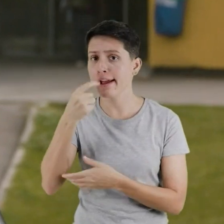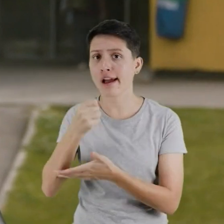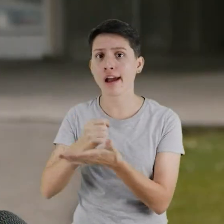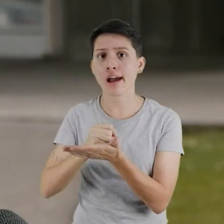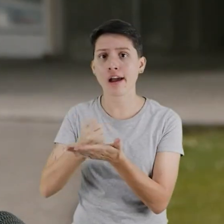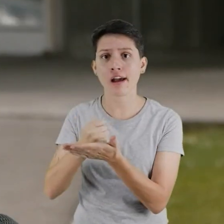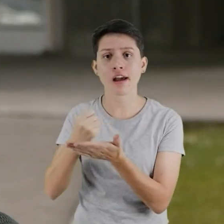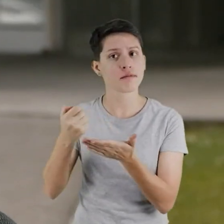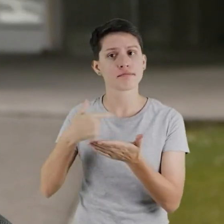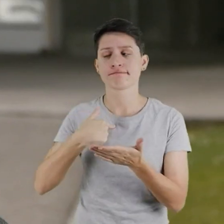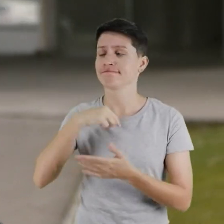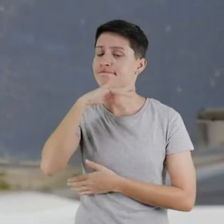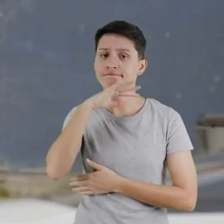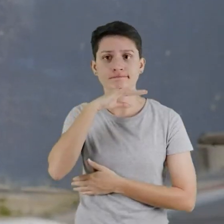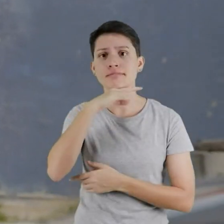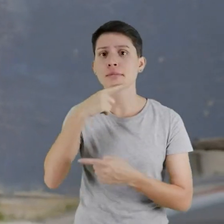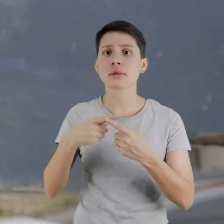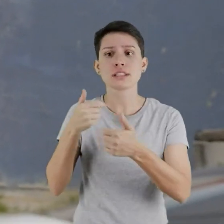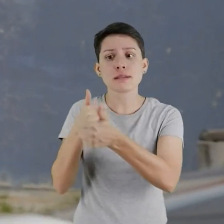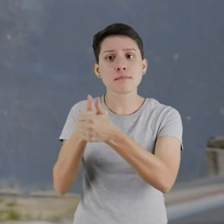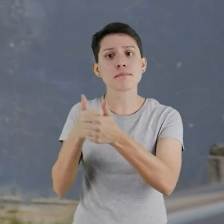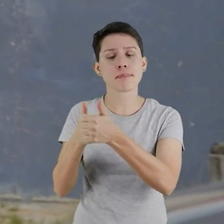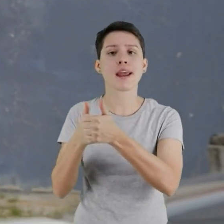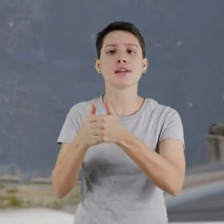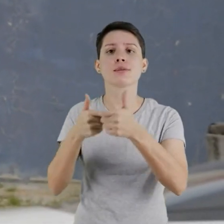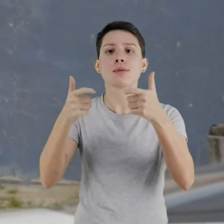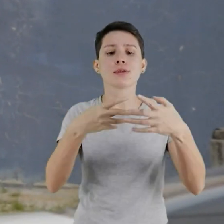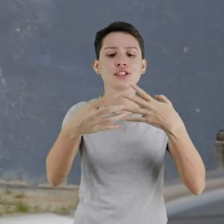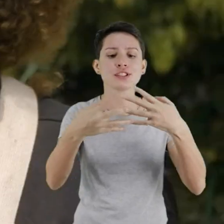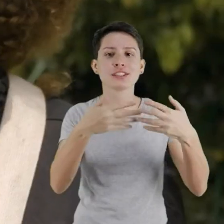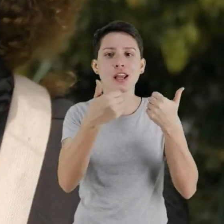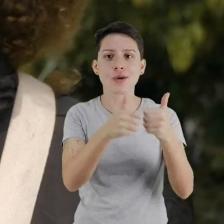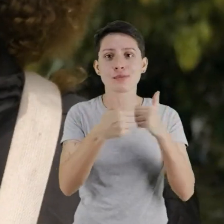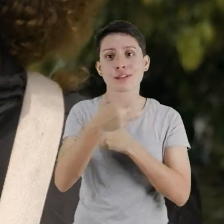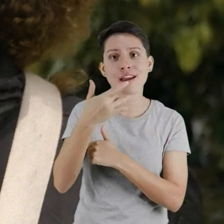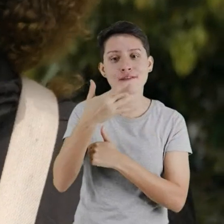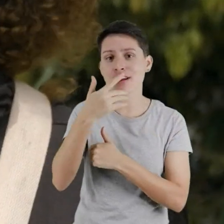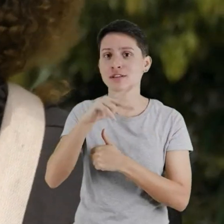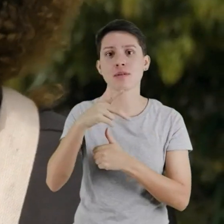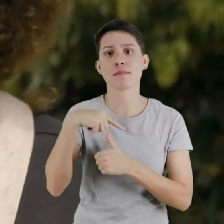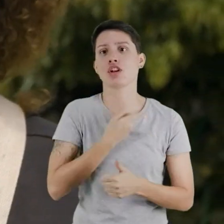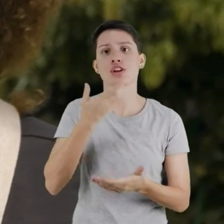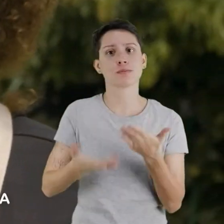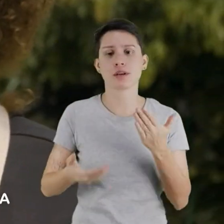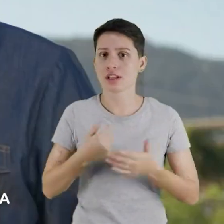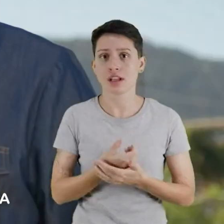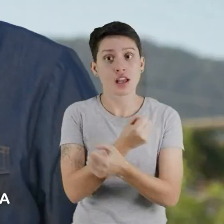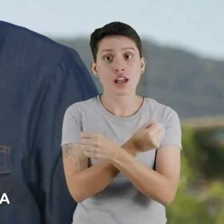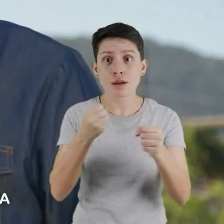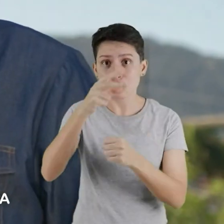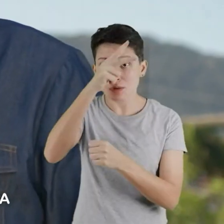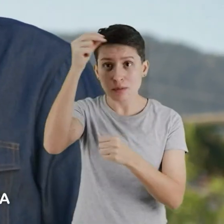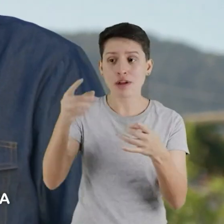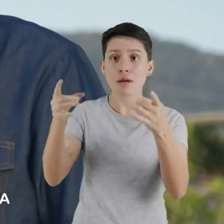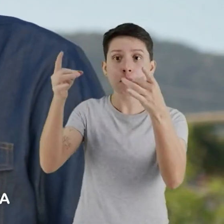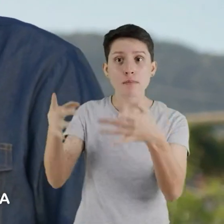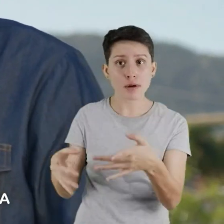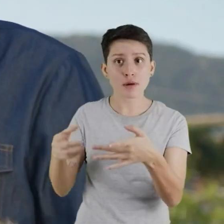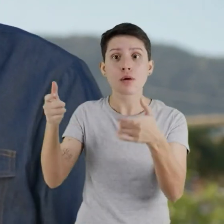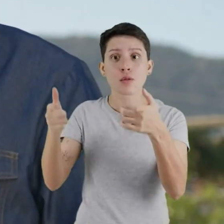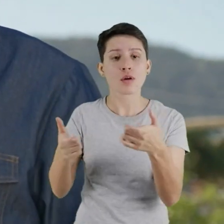medicamento. Então, para mim, ficou muito ruim. Que se já está perto de um Tio Rio é para fácil acesso, não para tirar isso da gente. Não é possível que o prefeito